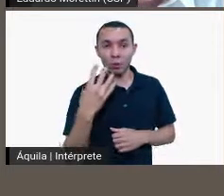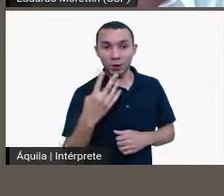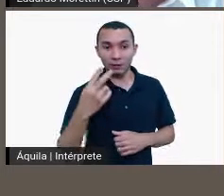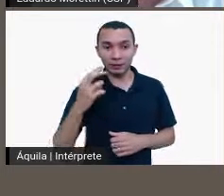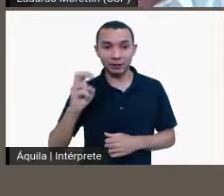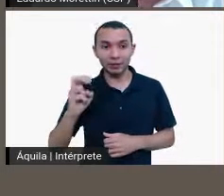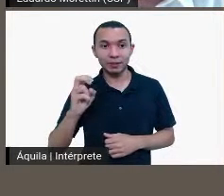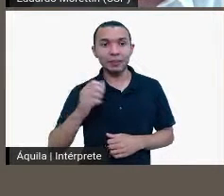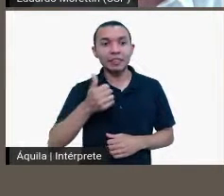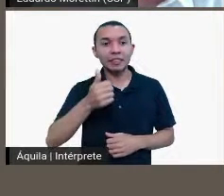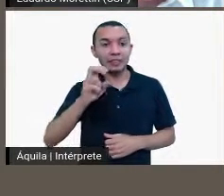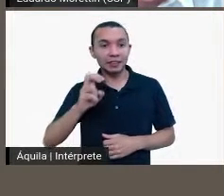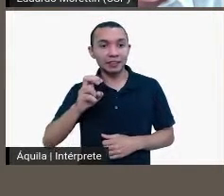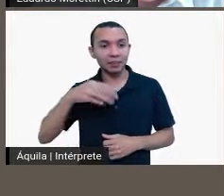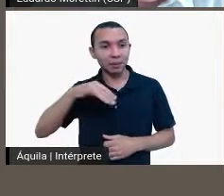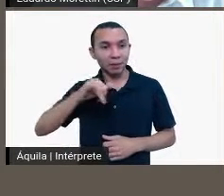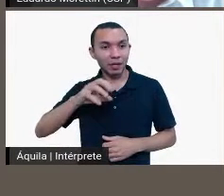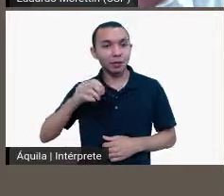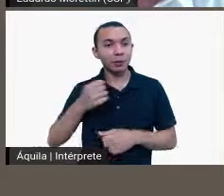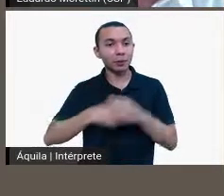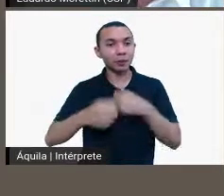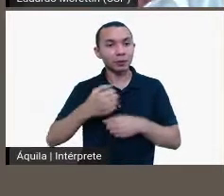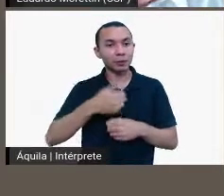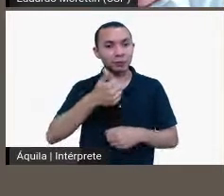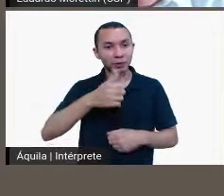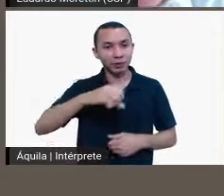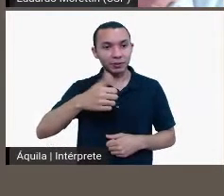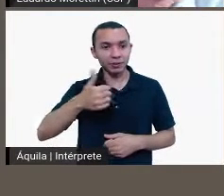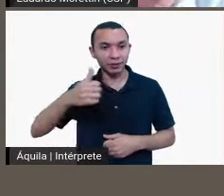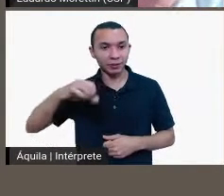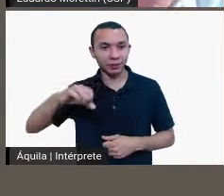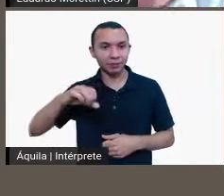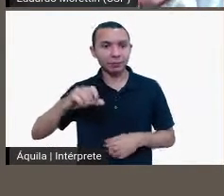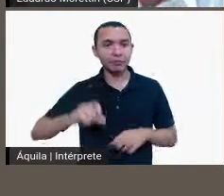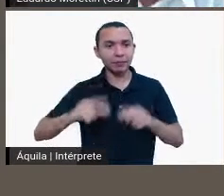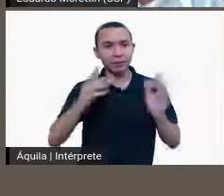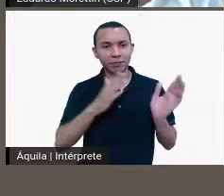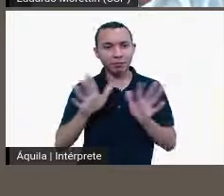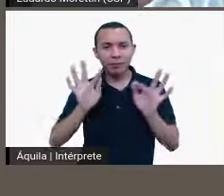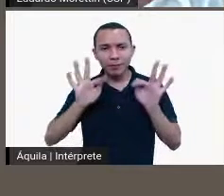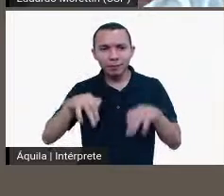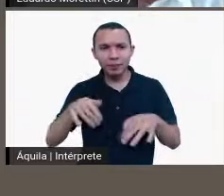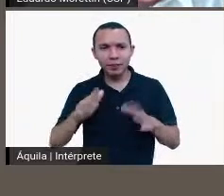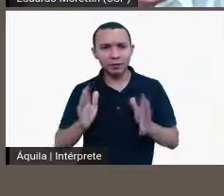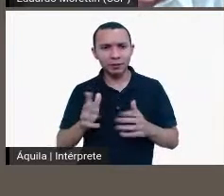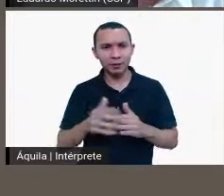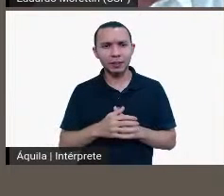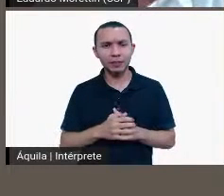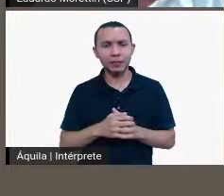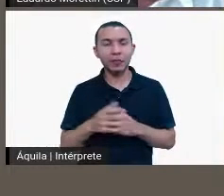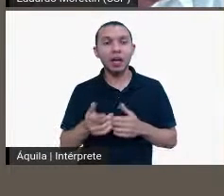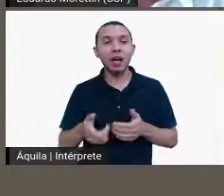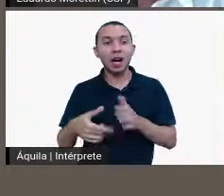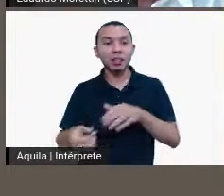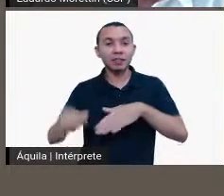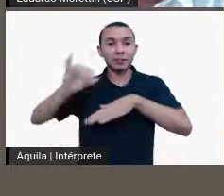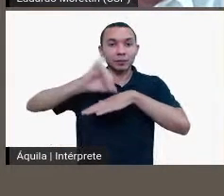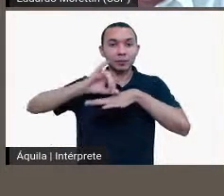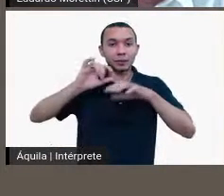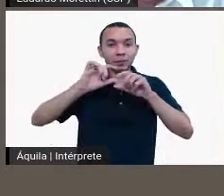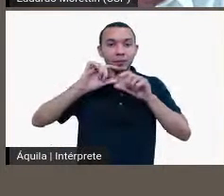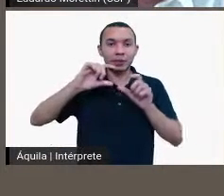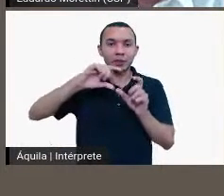de 15 de maio de 1919, em uma de suas páginas finais, disposto logo acima, tá, em um